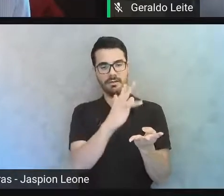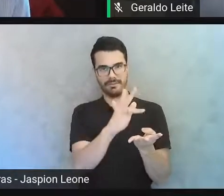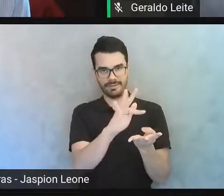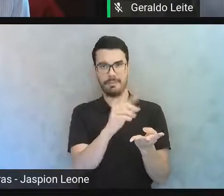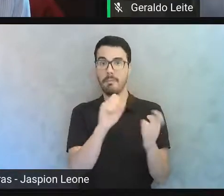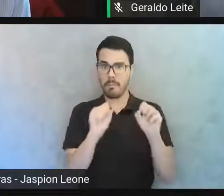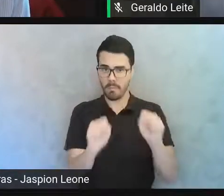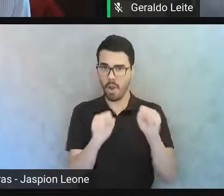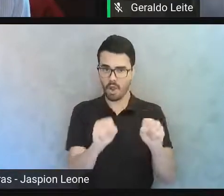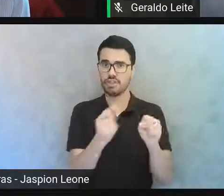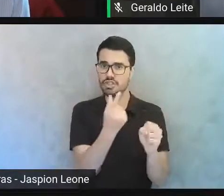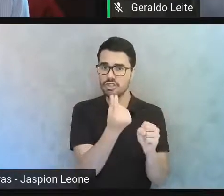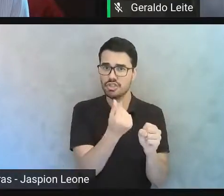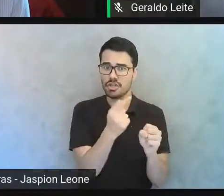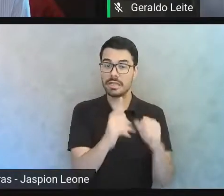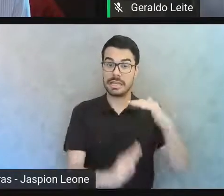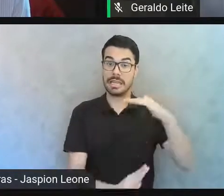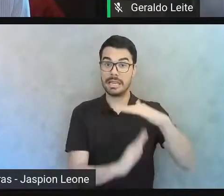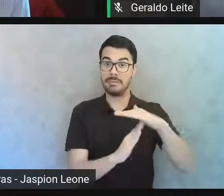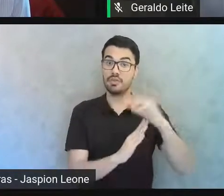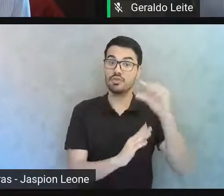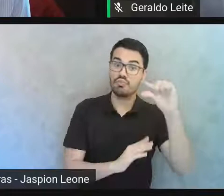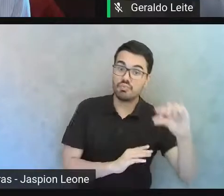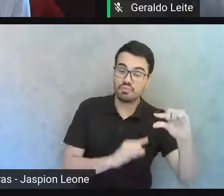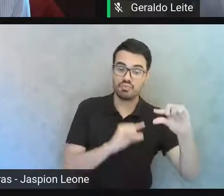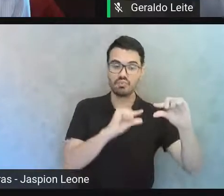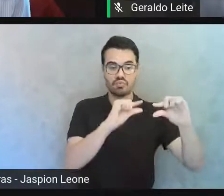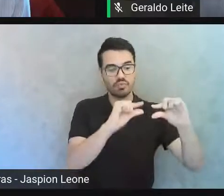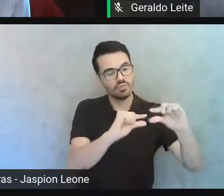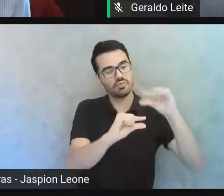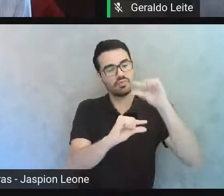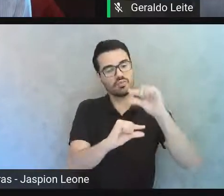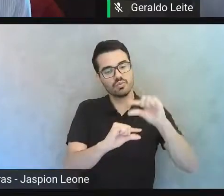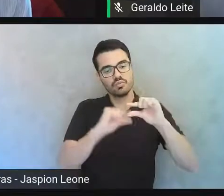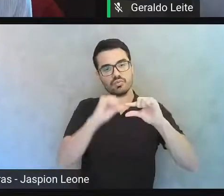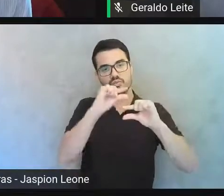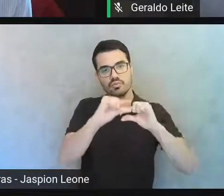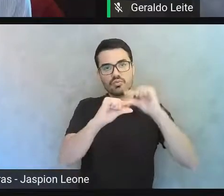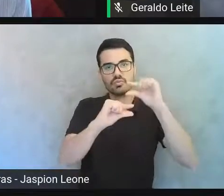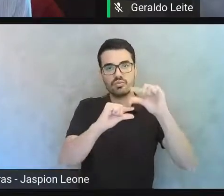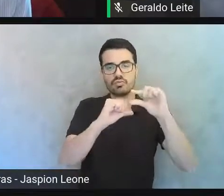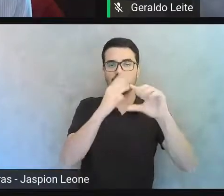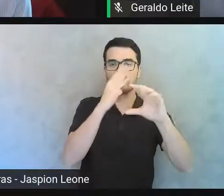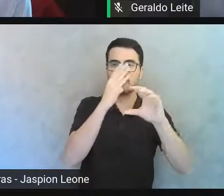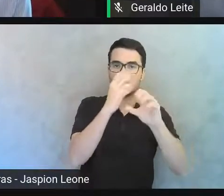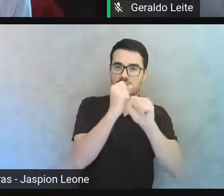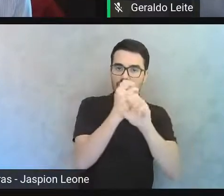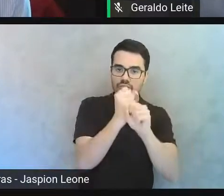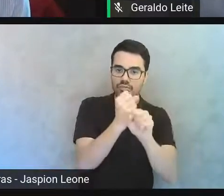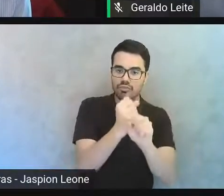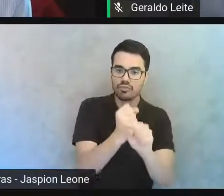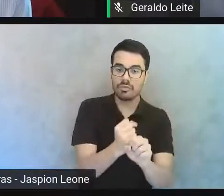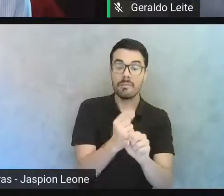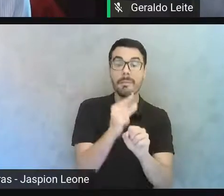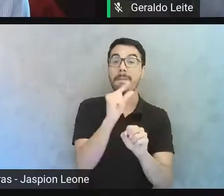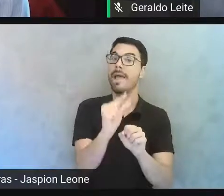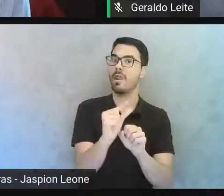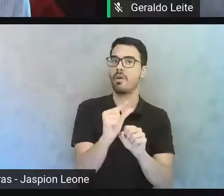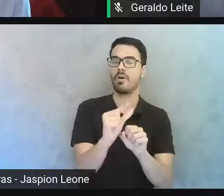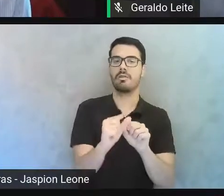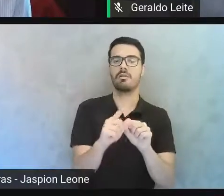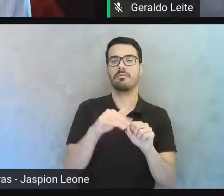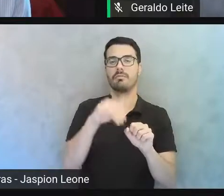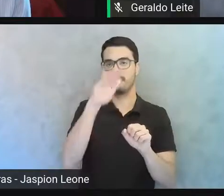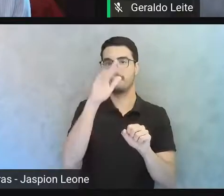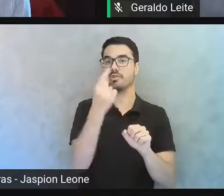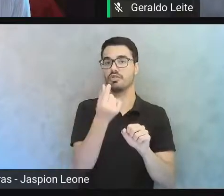pequenos valores, né, limites muito baixos de doação, né, pequenos valores menores e